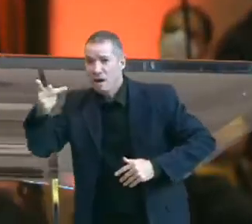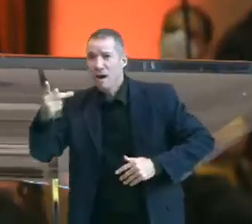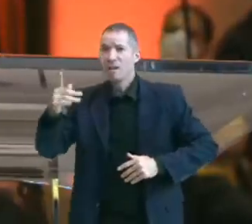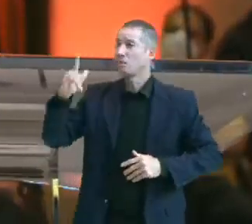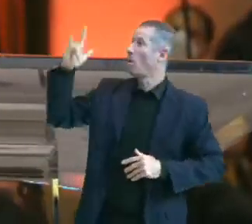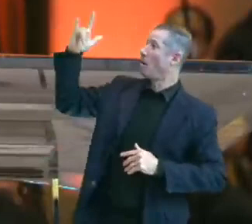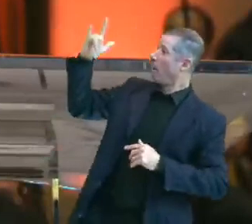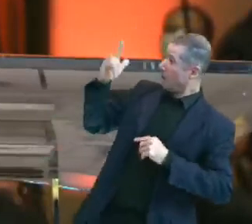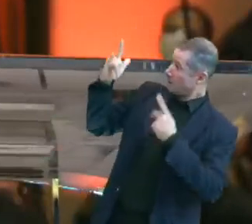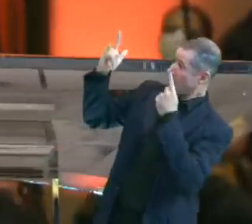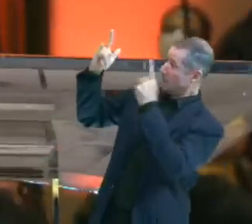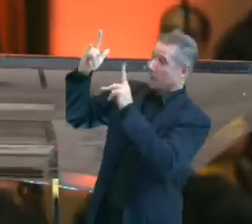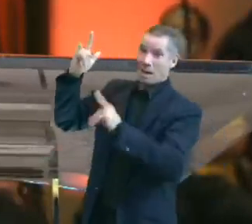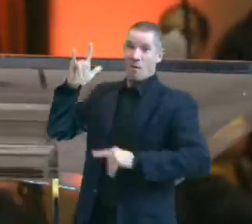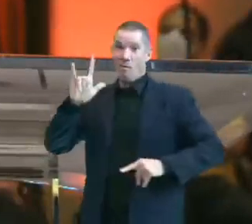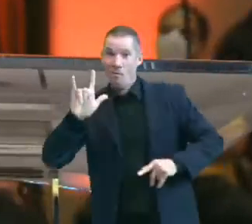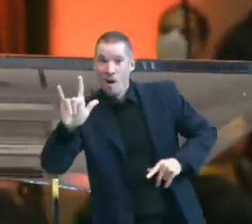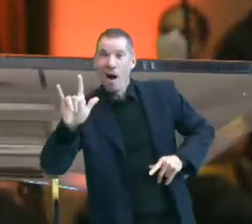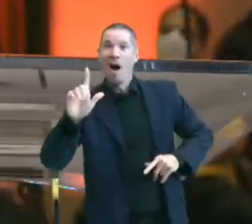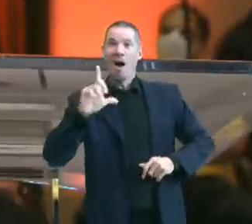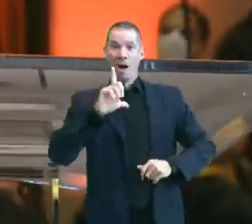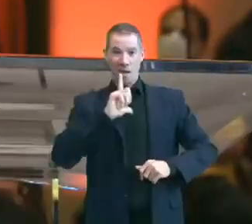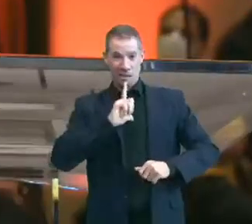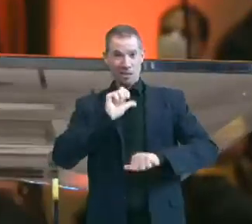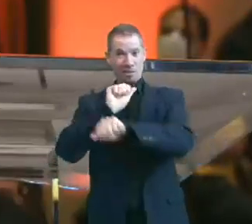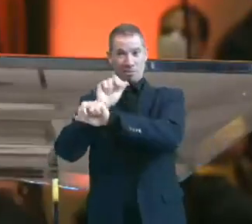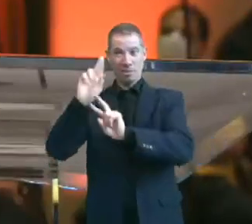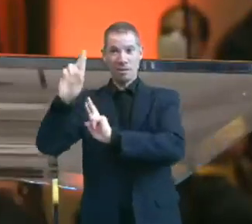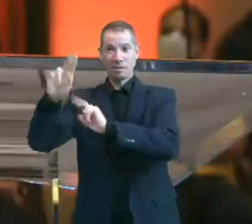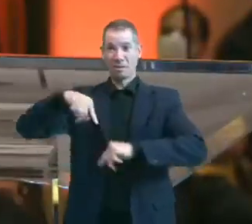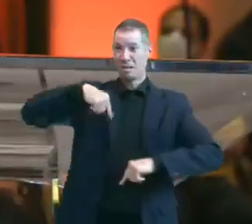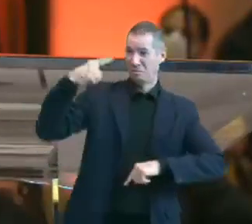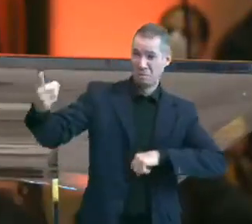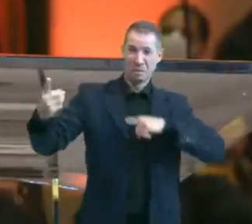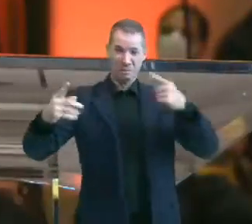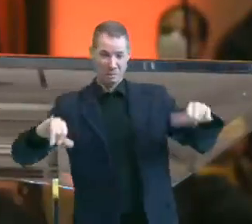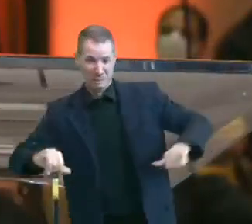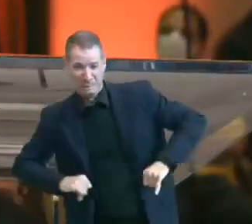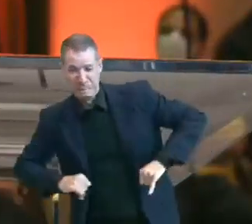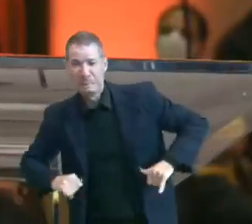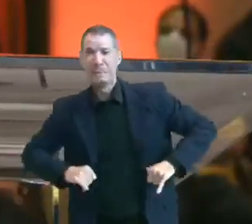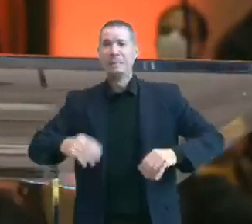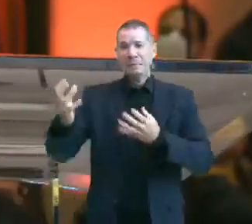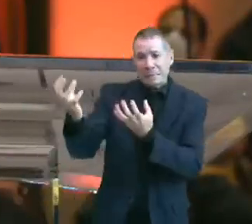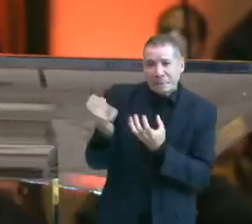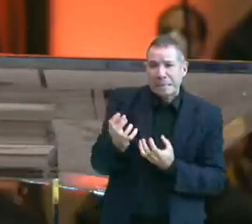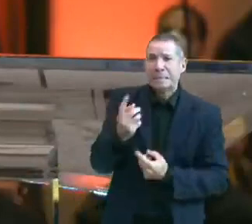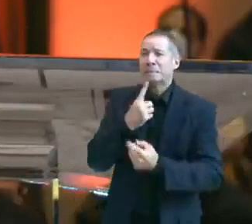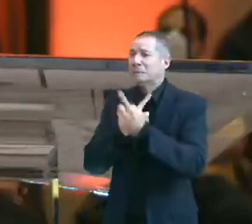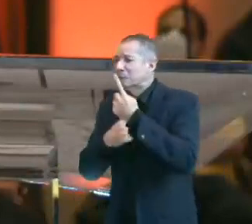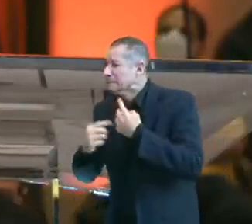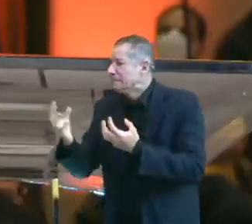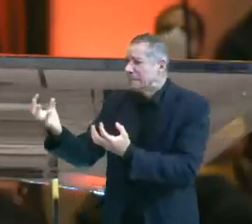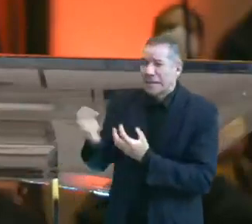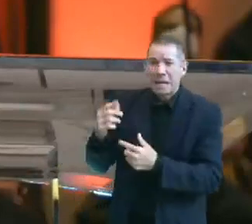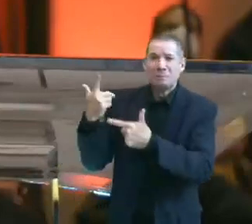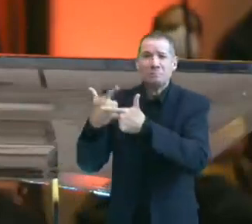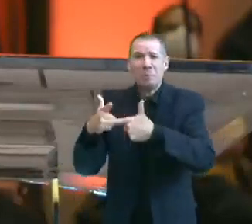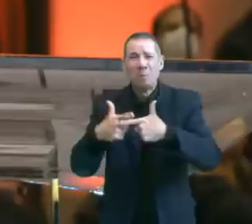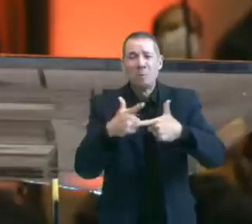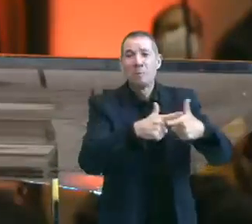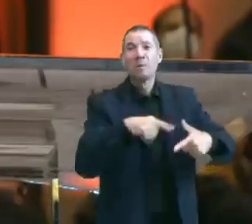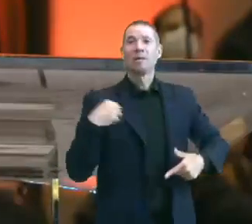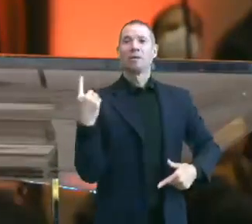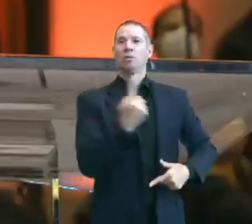de Deus. É falar que existe esperança. As pessoas estão lá fora gritando. Estão lá fora querendo uma solução para os seus problemas.